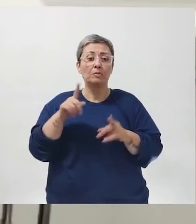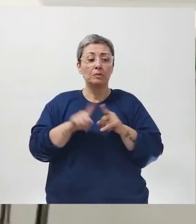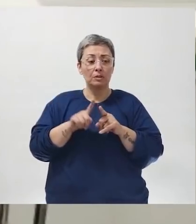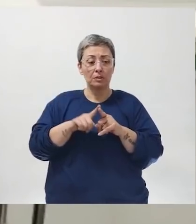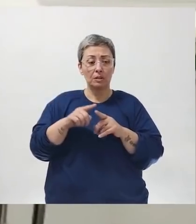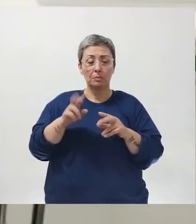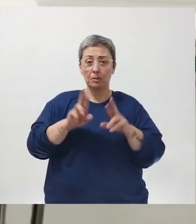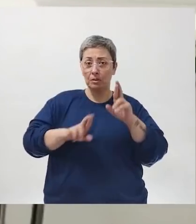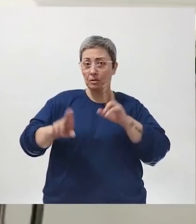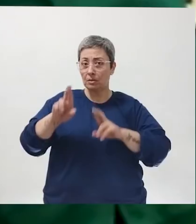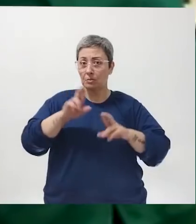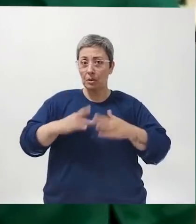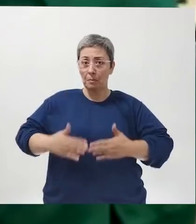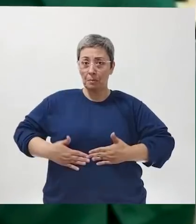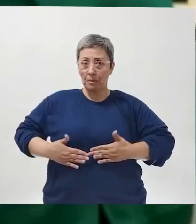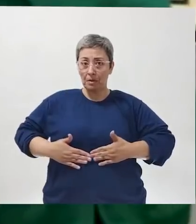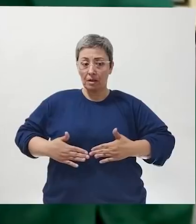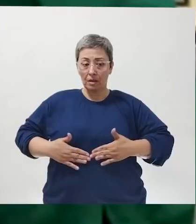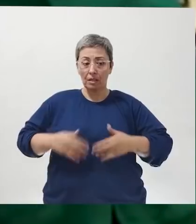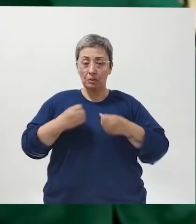tudo enorme.